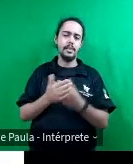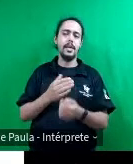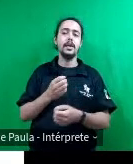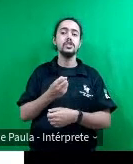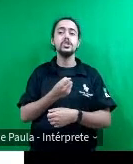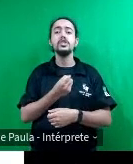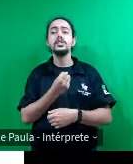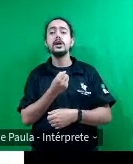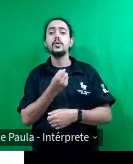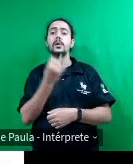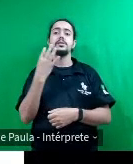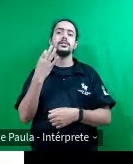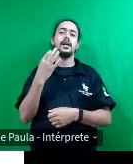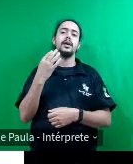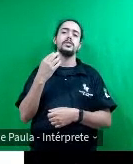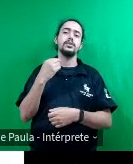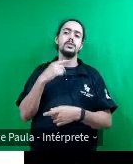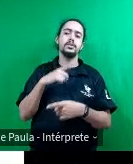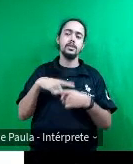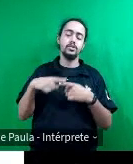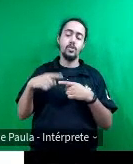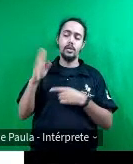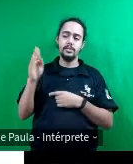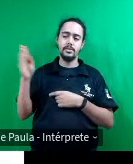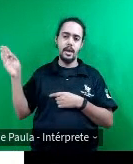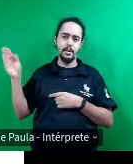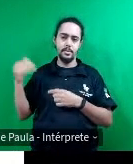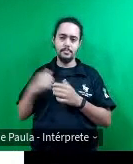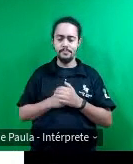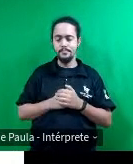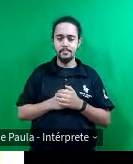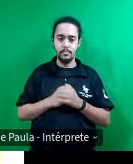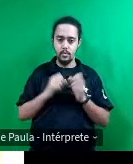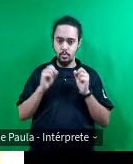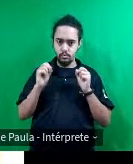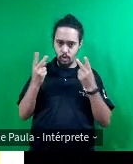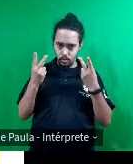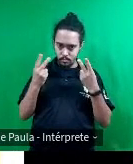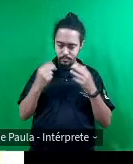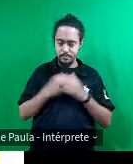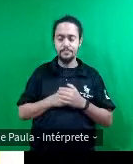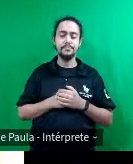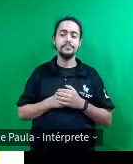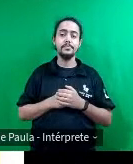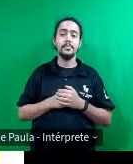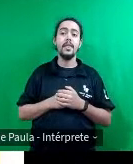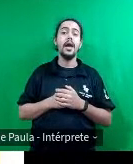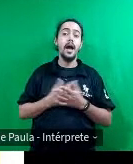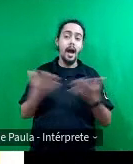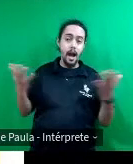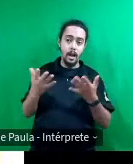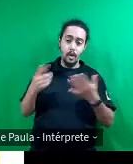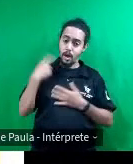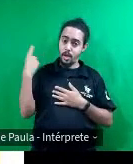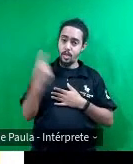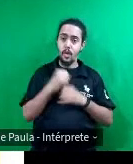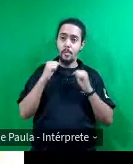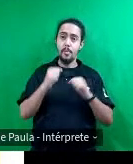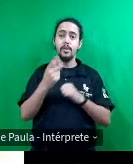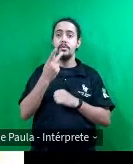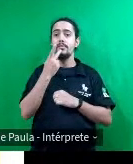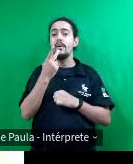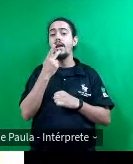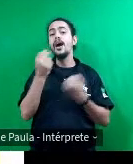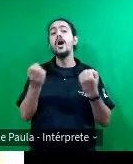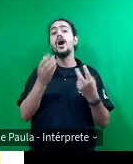do meu circuito. Bacana? Show plus? Então agora nós podemos falar, viu? Rapidinho, podemos falar agora